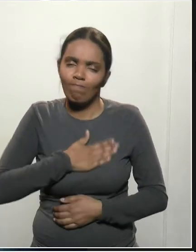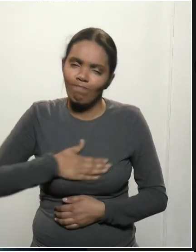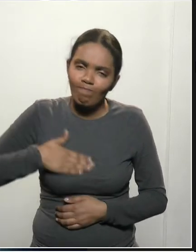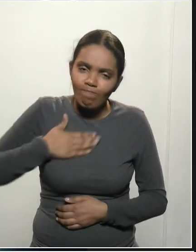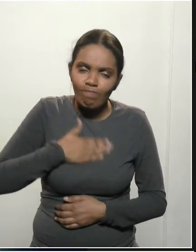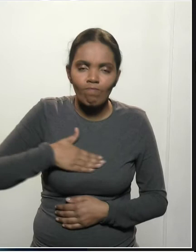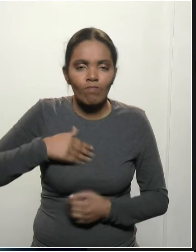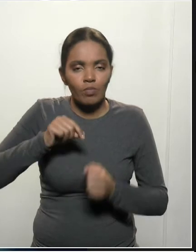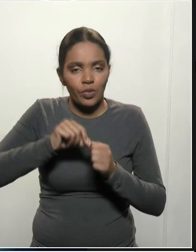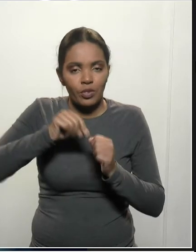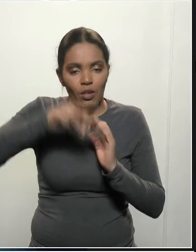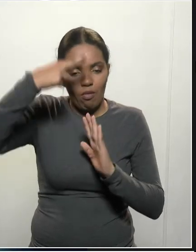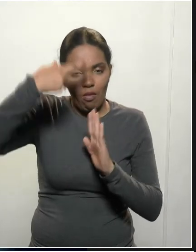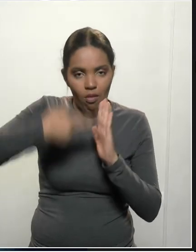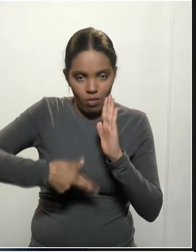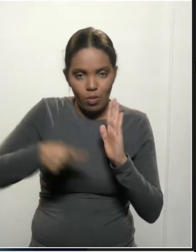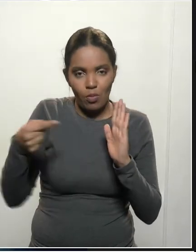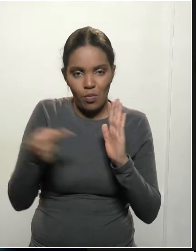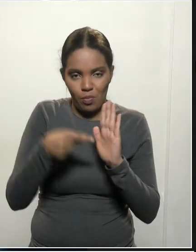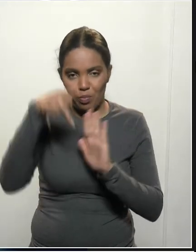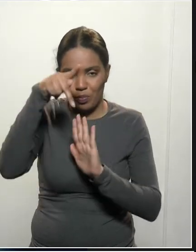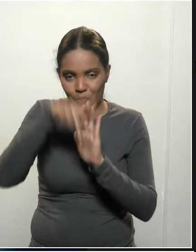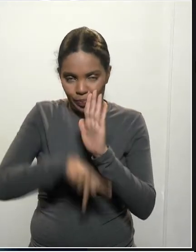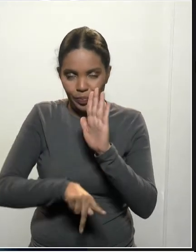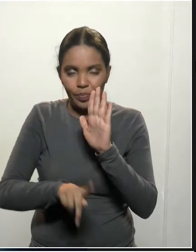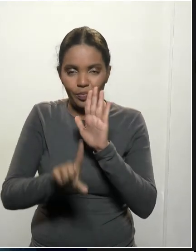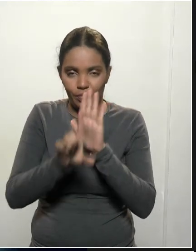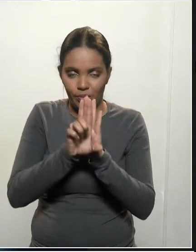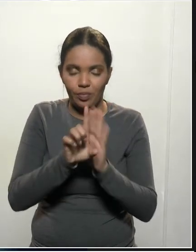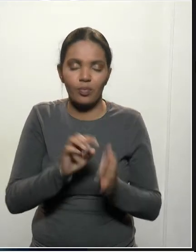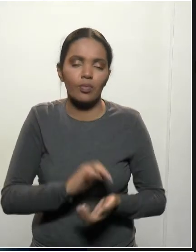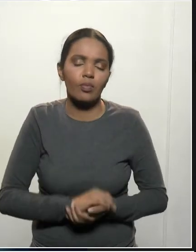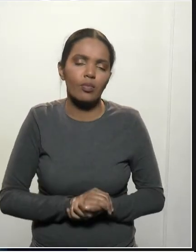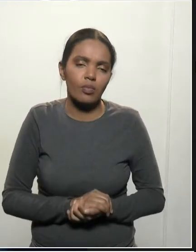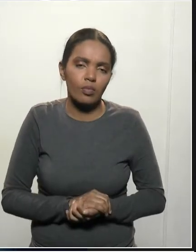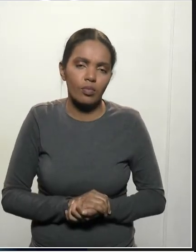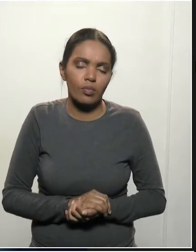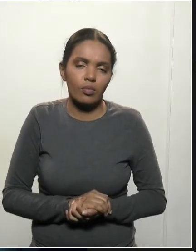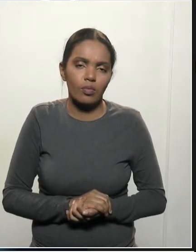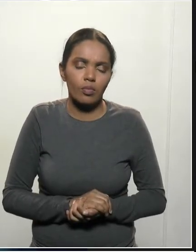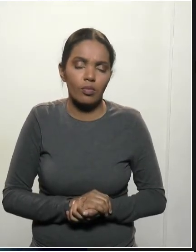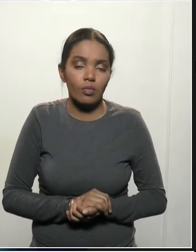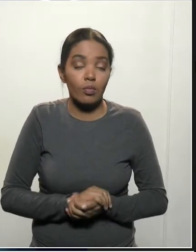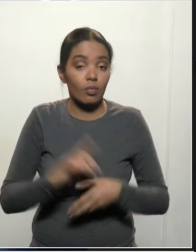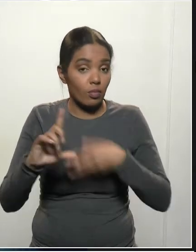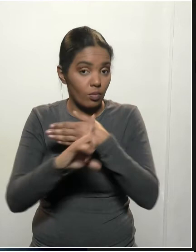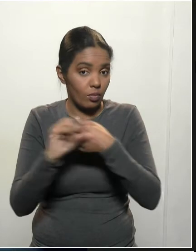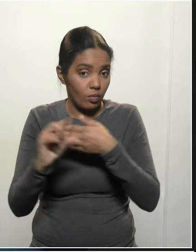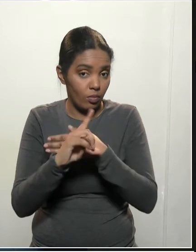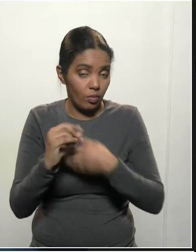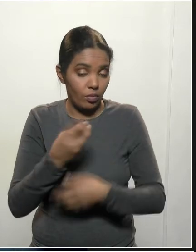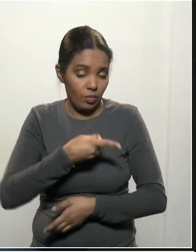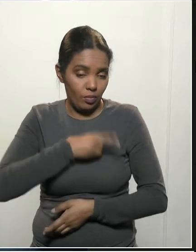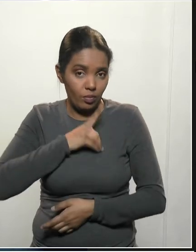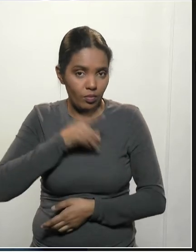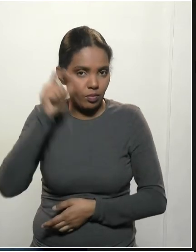estar podendo relatar este projeto de lei, né, de autoria do delegado Recalcati, que